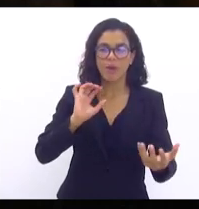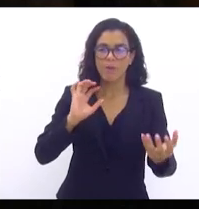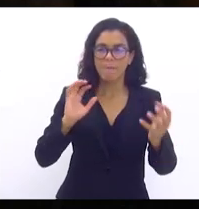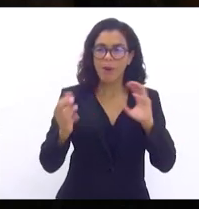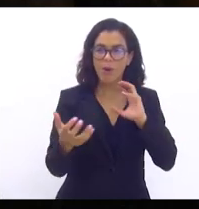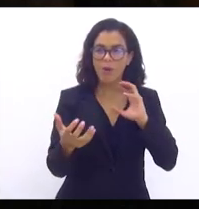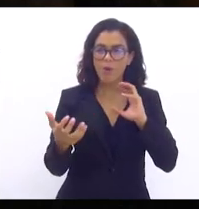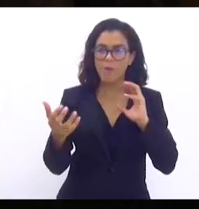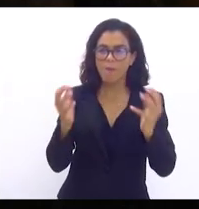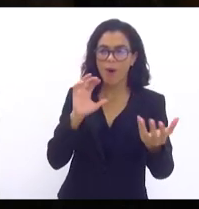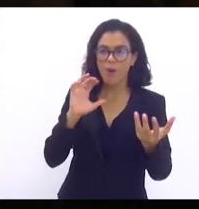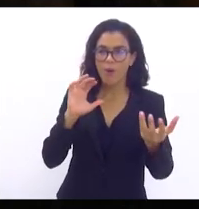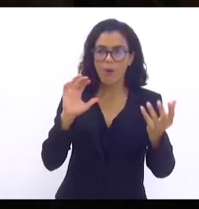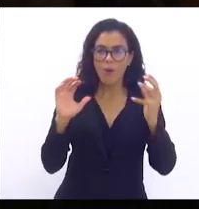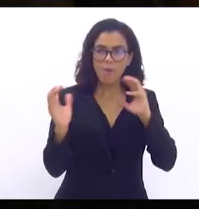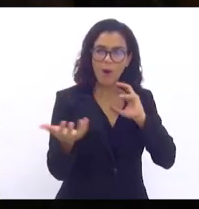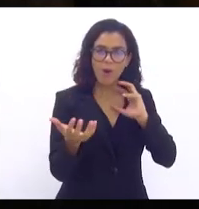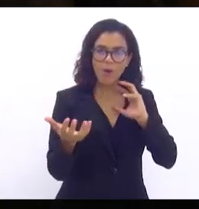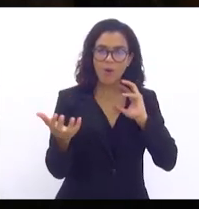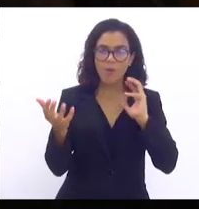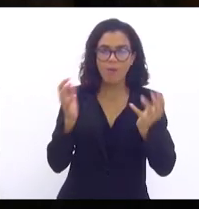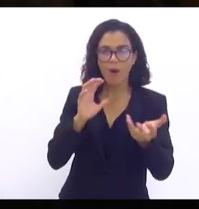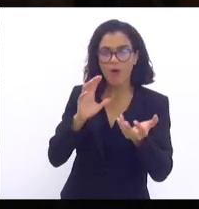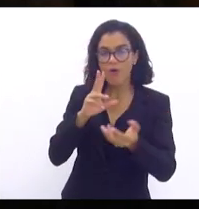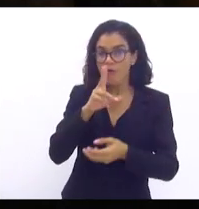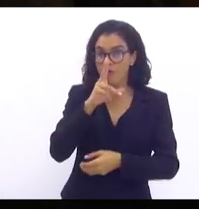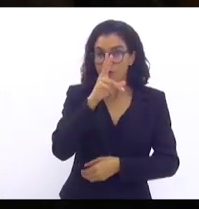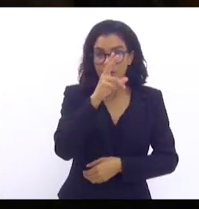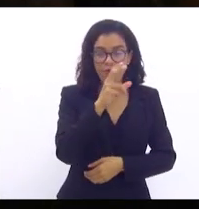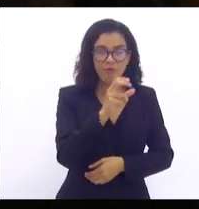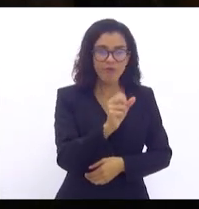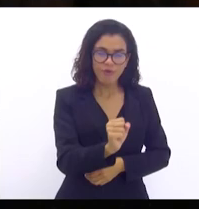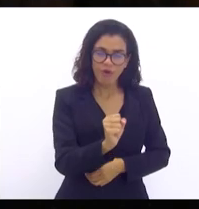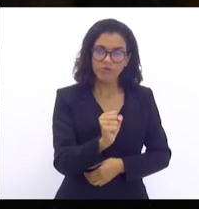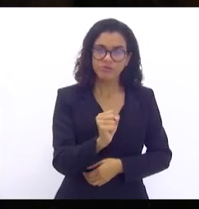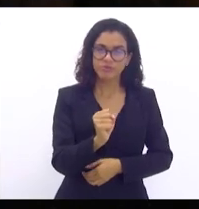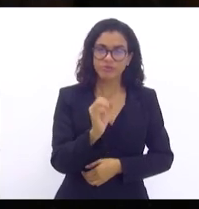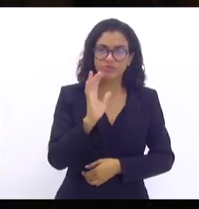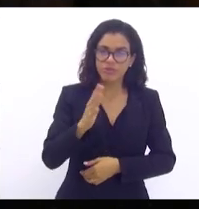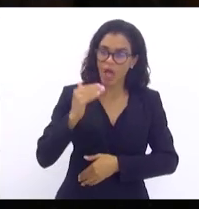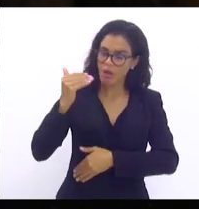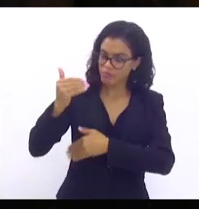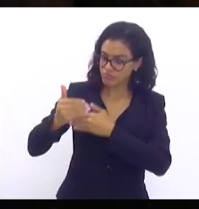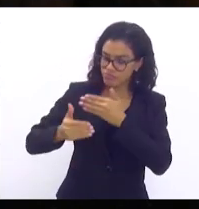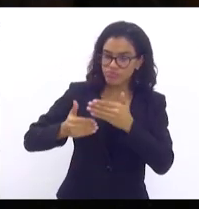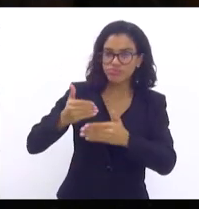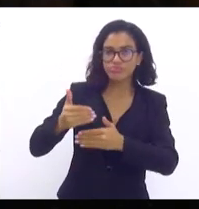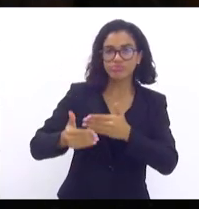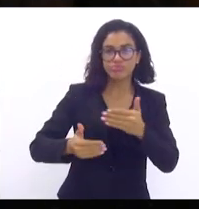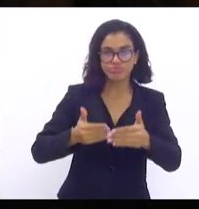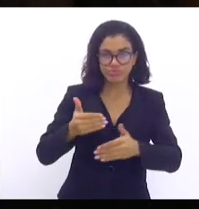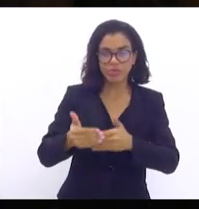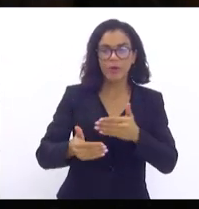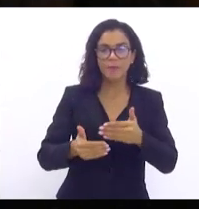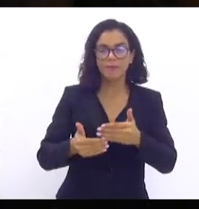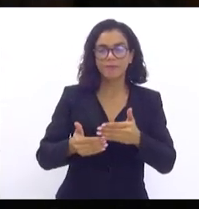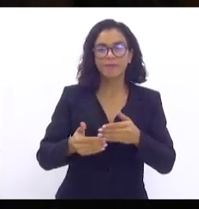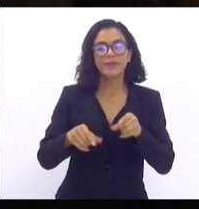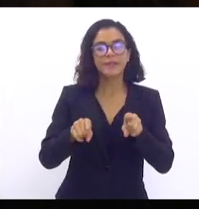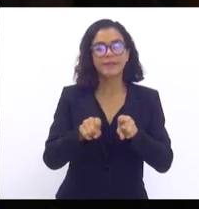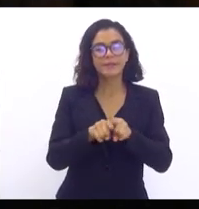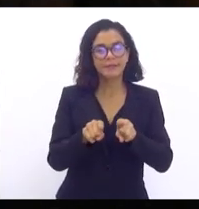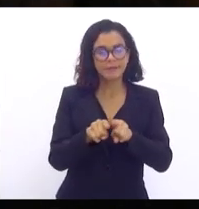climáticas muito fortes que estão acontecendo e que